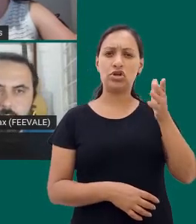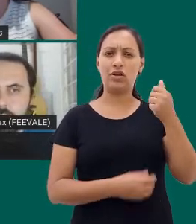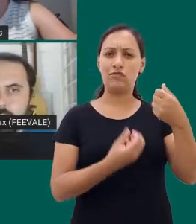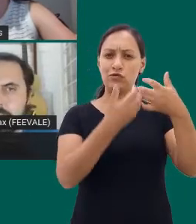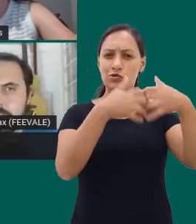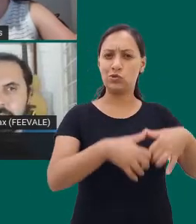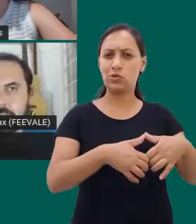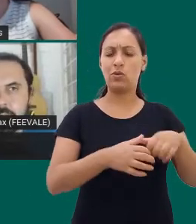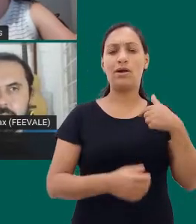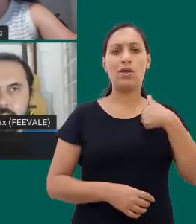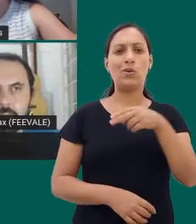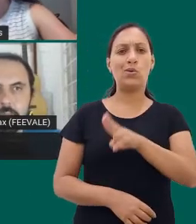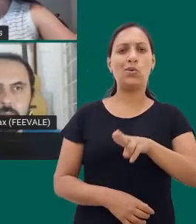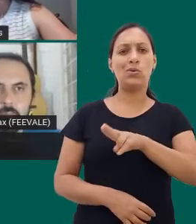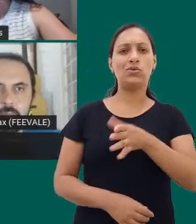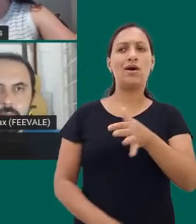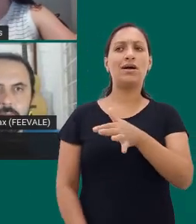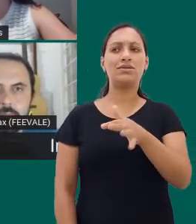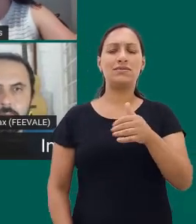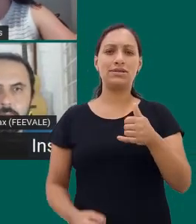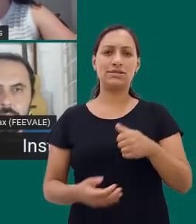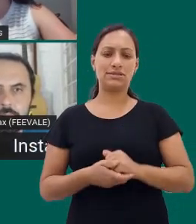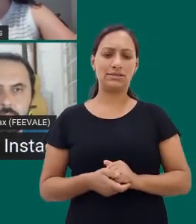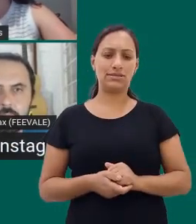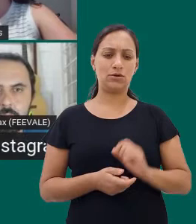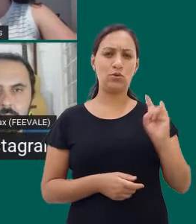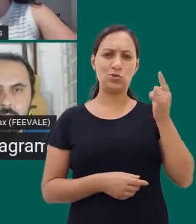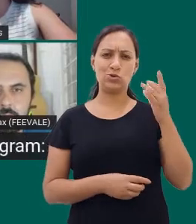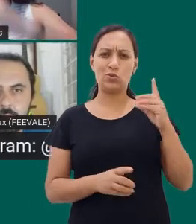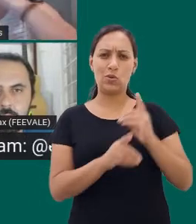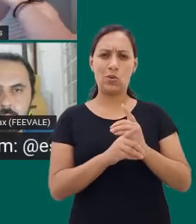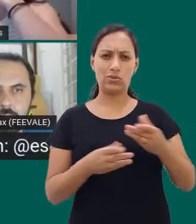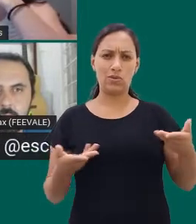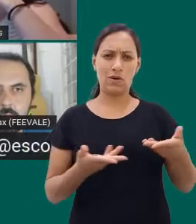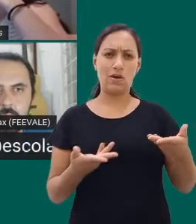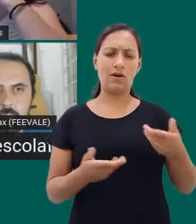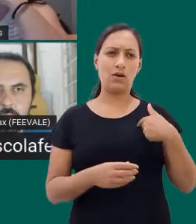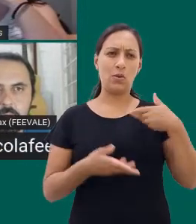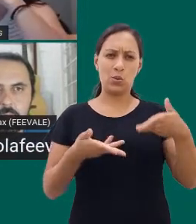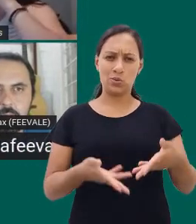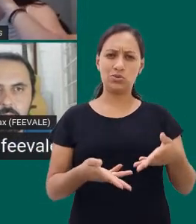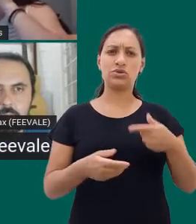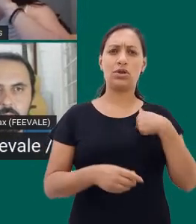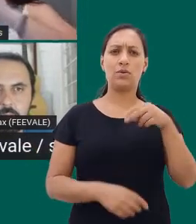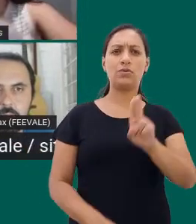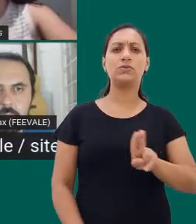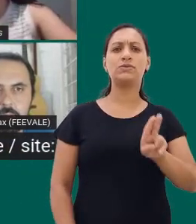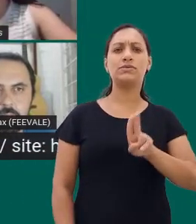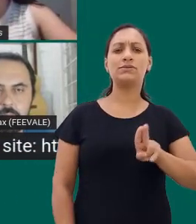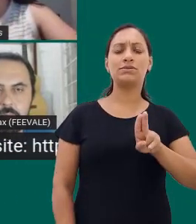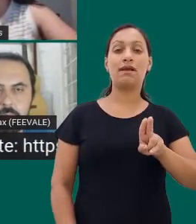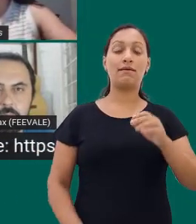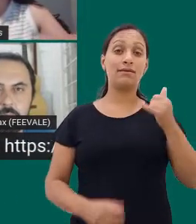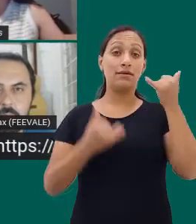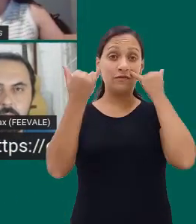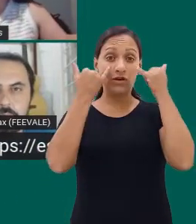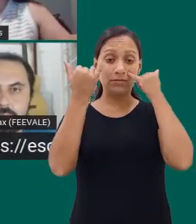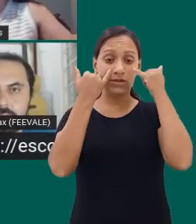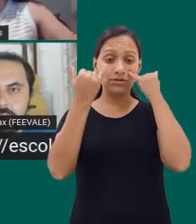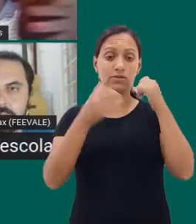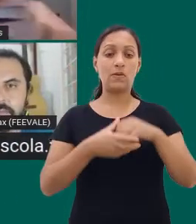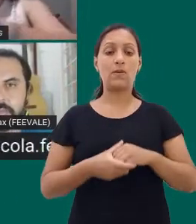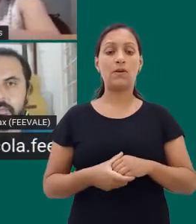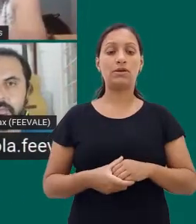às vezes eu utilizo, e no último encontro agora, hoje mesmo, né, eu utilizei dados do DataSUS, por